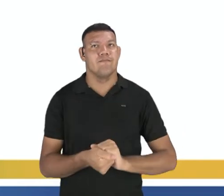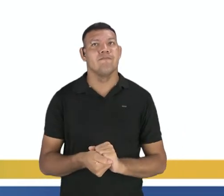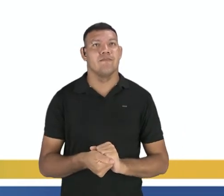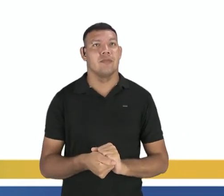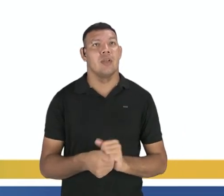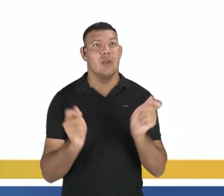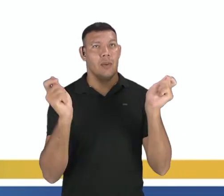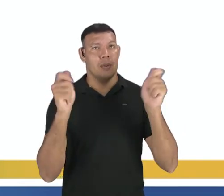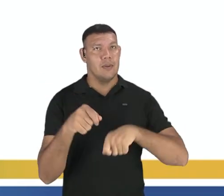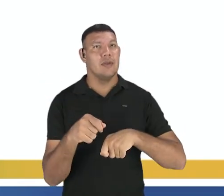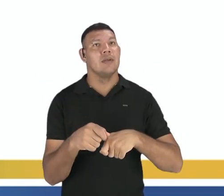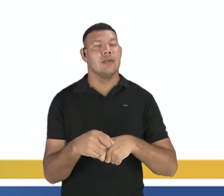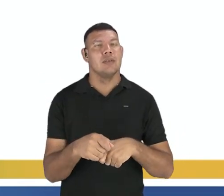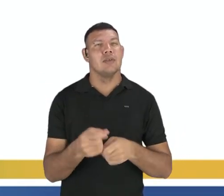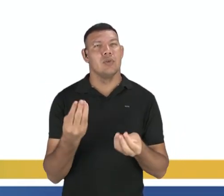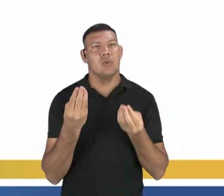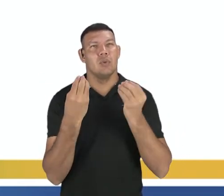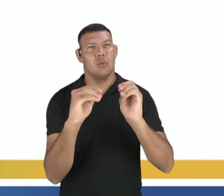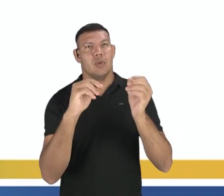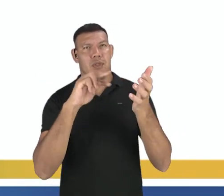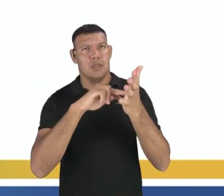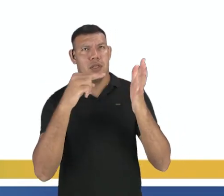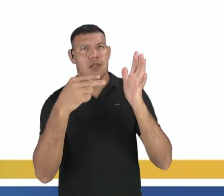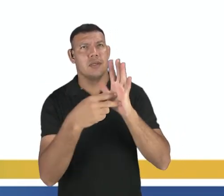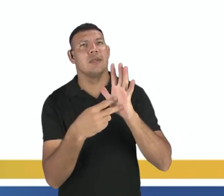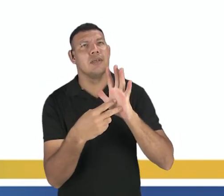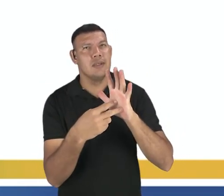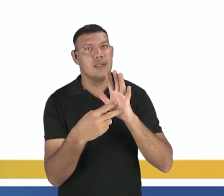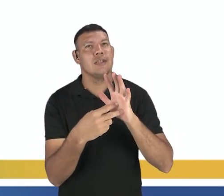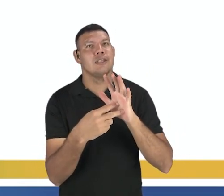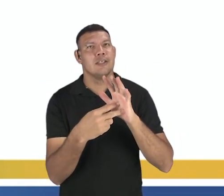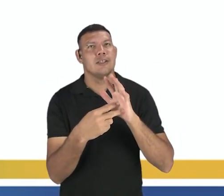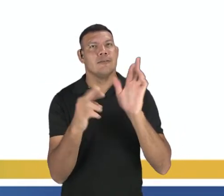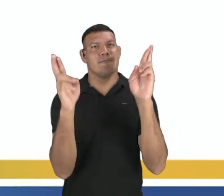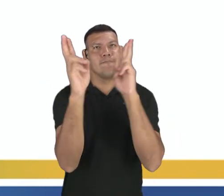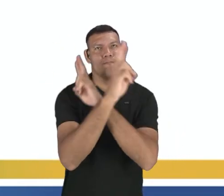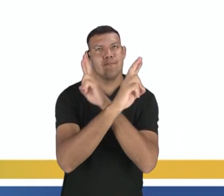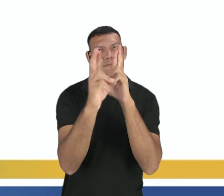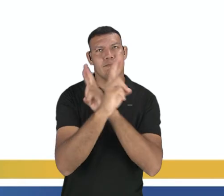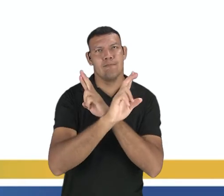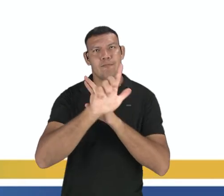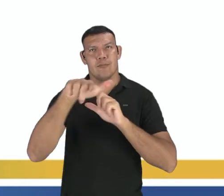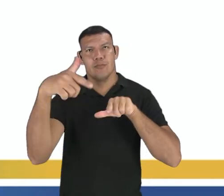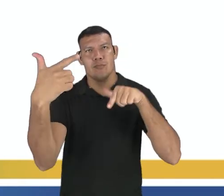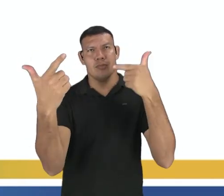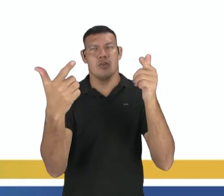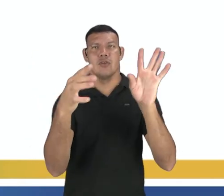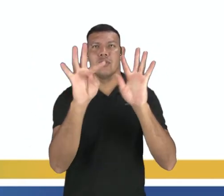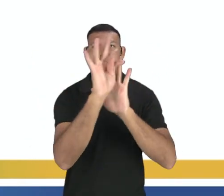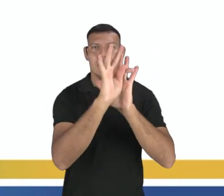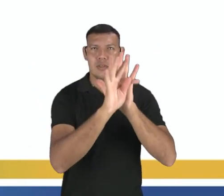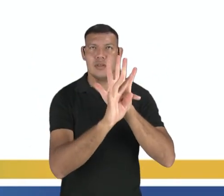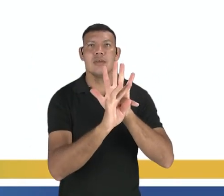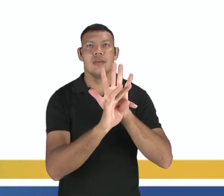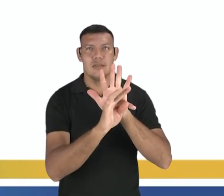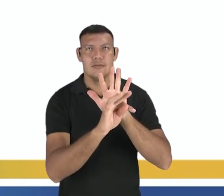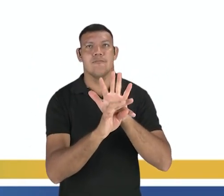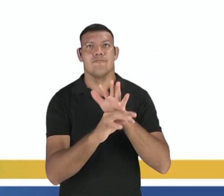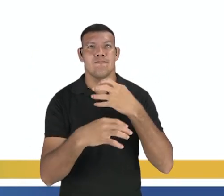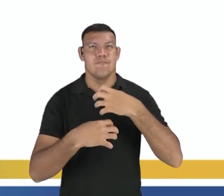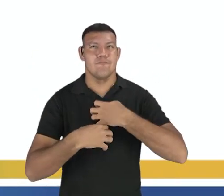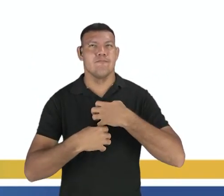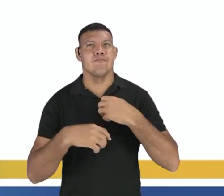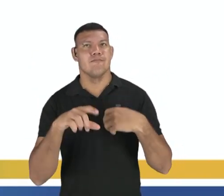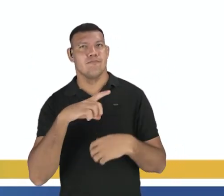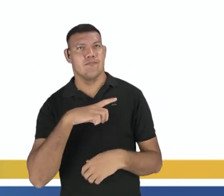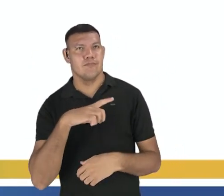significado, conseguir relacioná-lo a todos os outros textos significativos para cada um, reconhecer